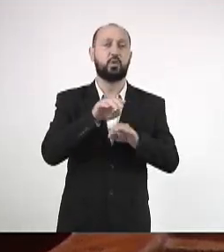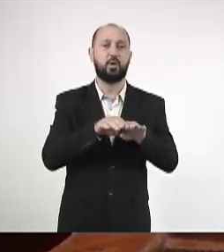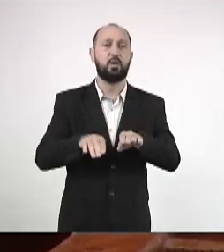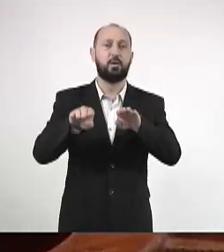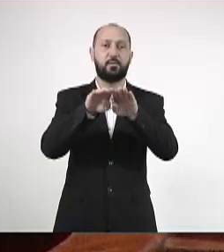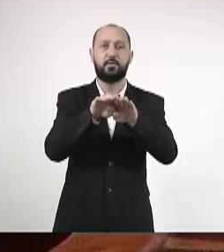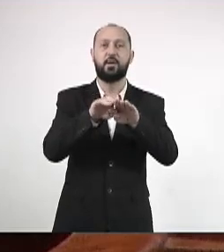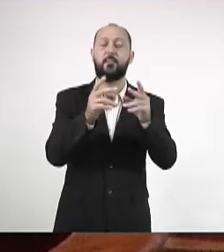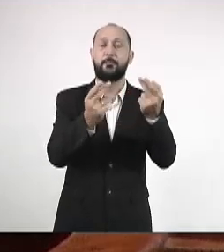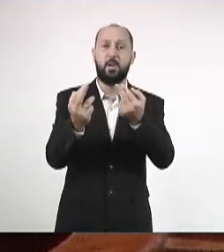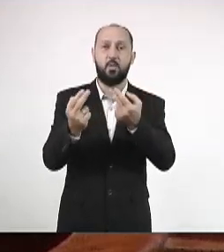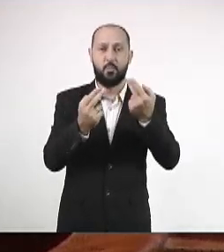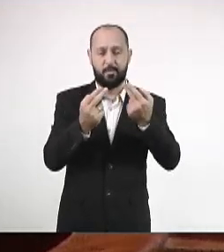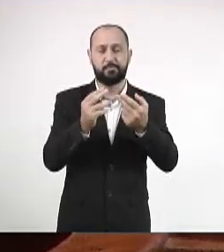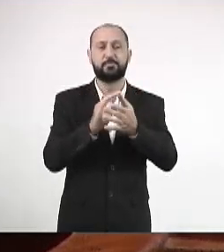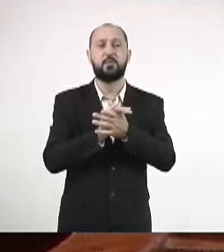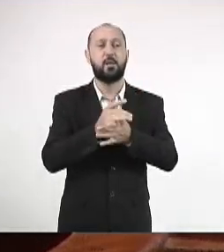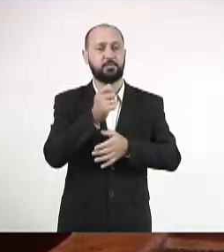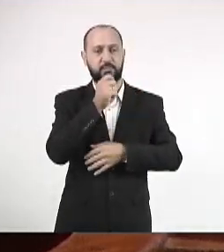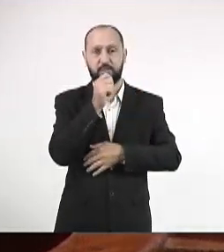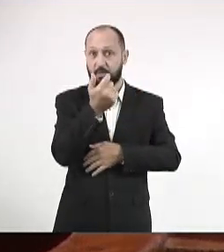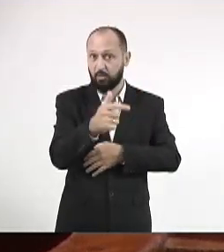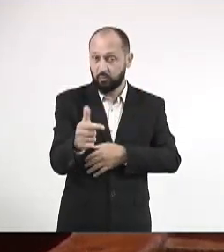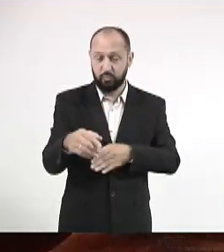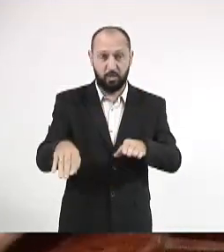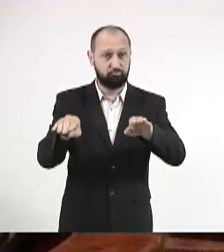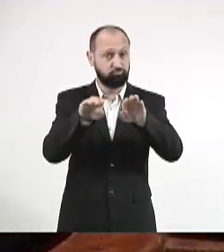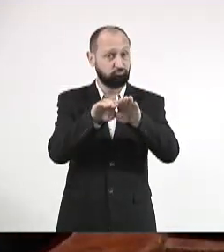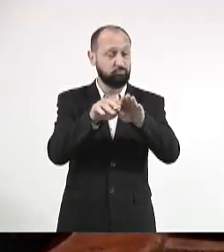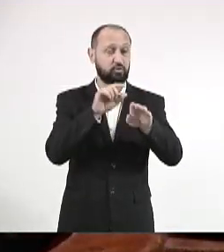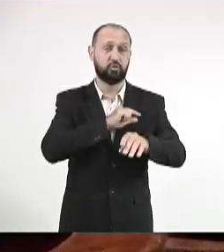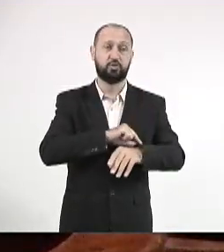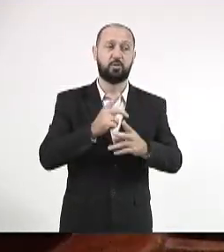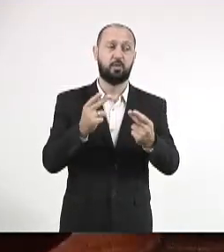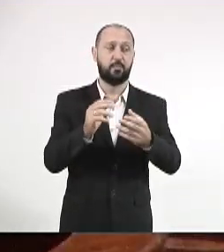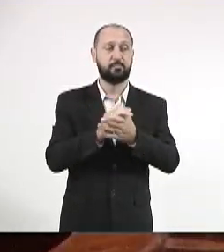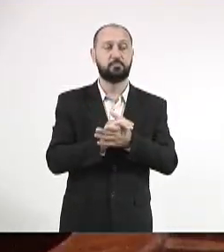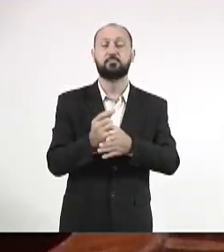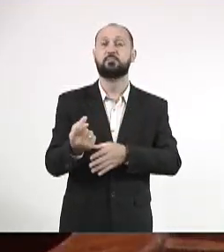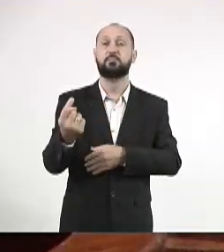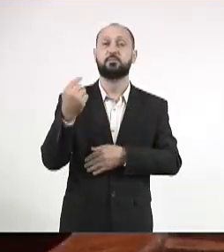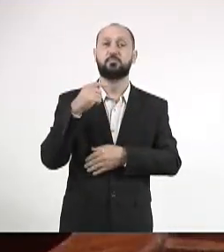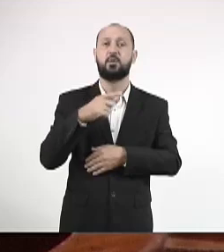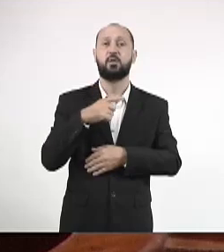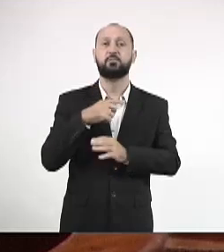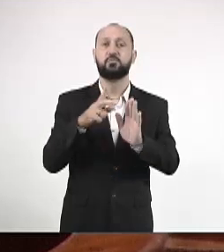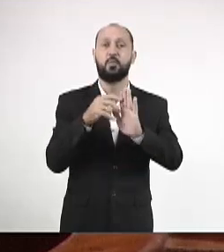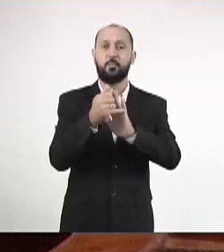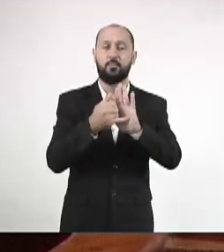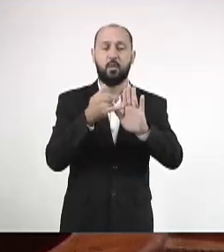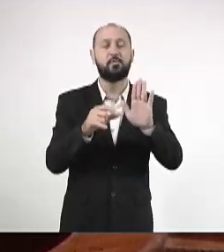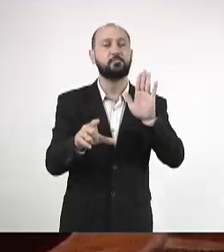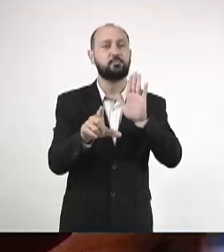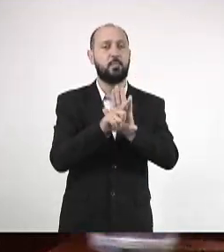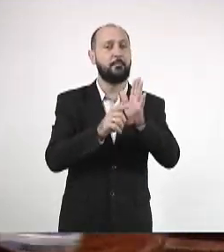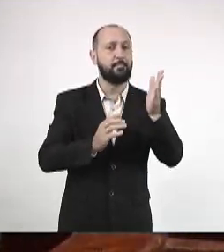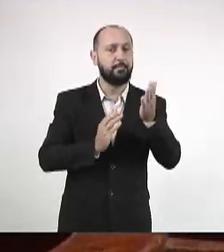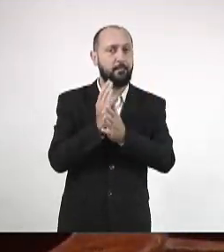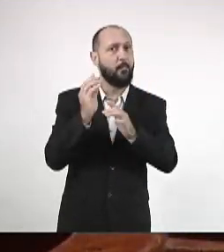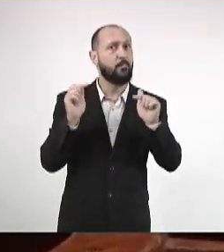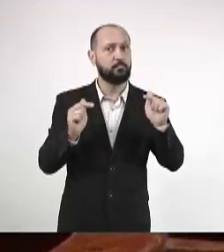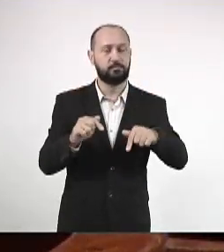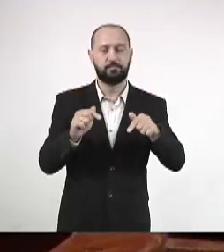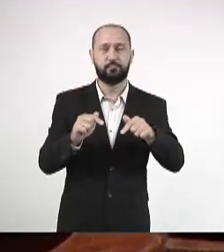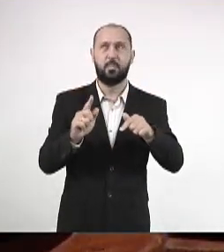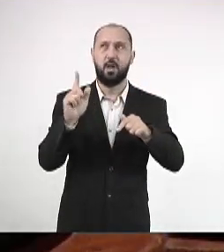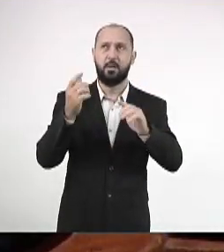lutamos pela igualdade salarial e ainda não temos igualdade salarial. Recentemente, tivemos um projeto de lei aprovado